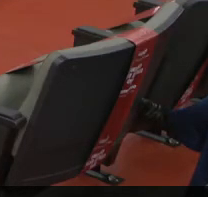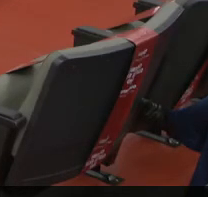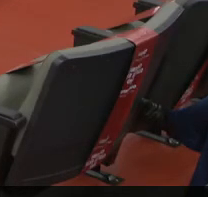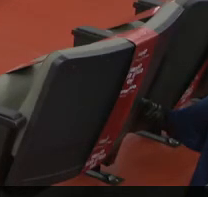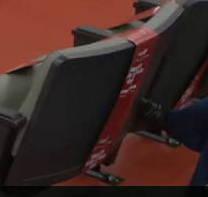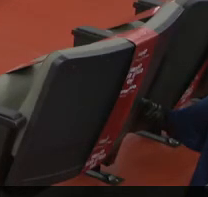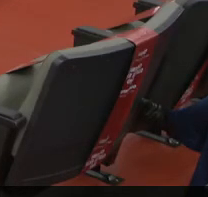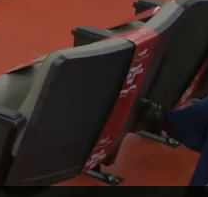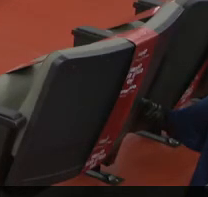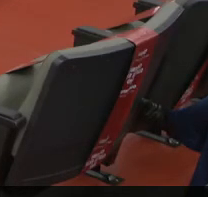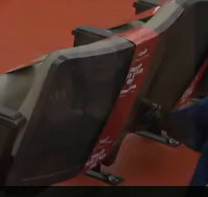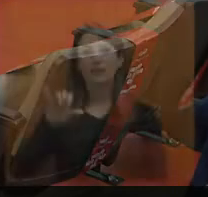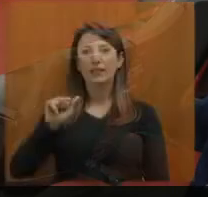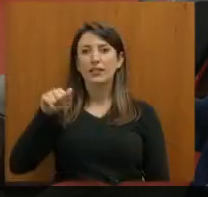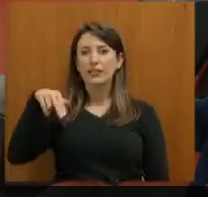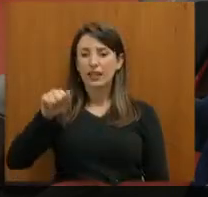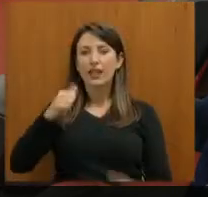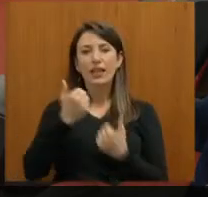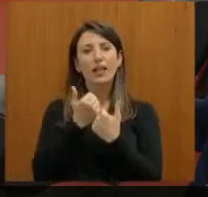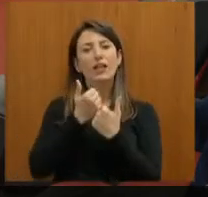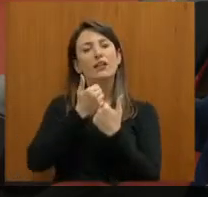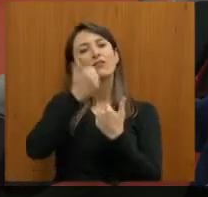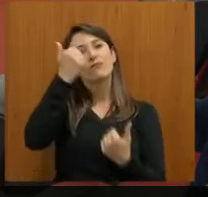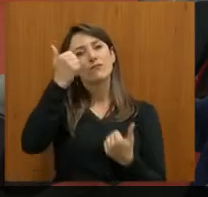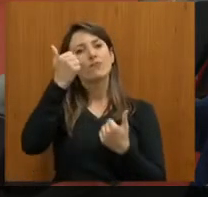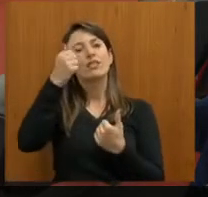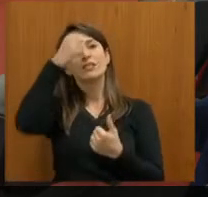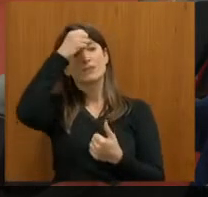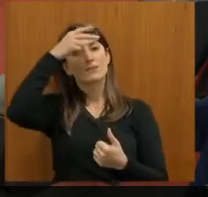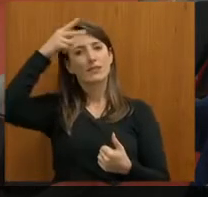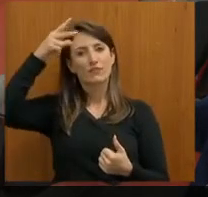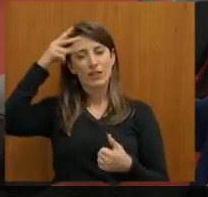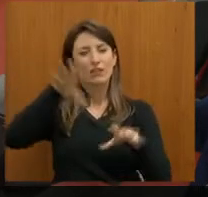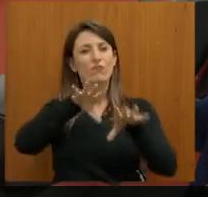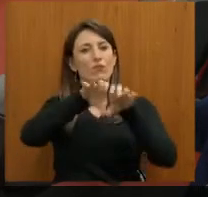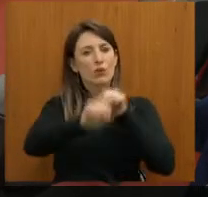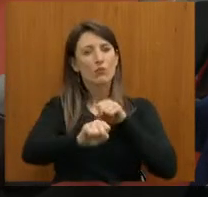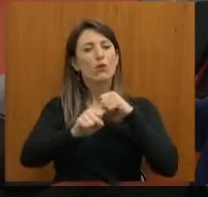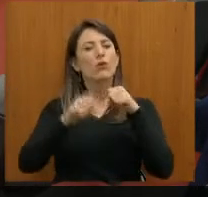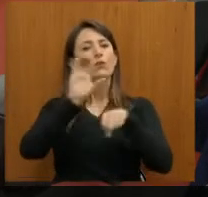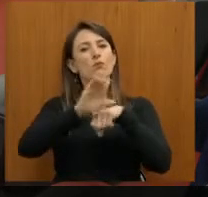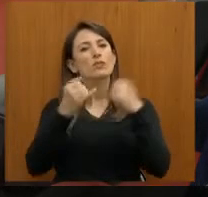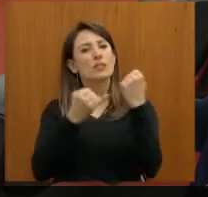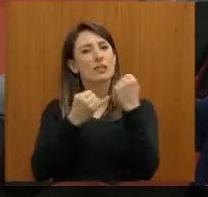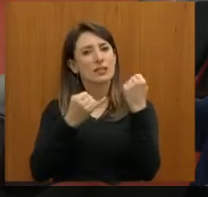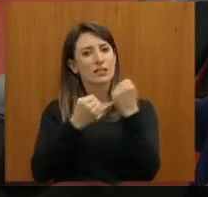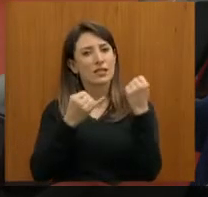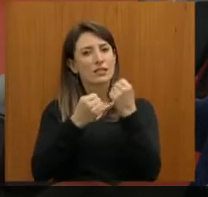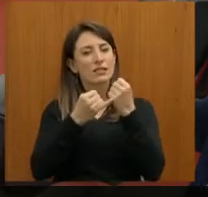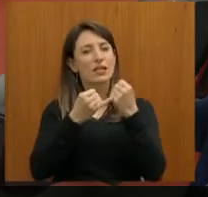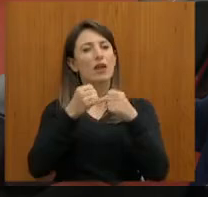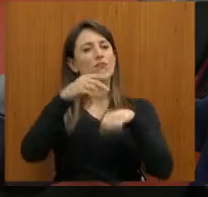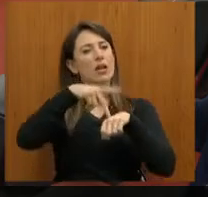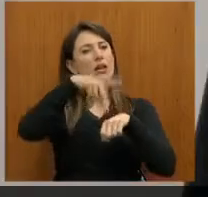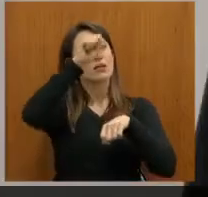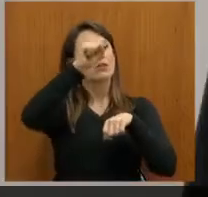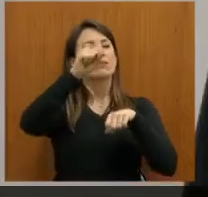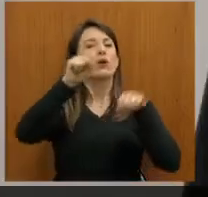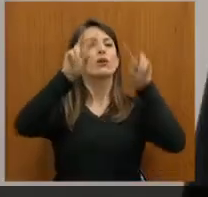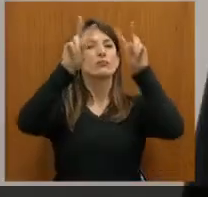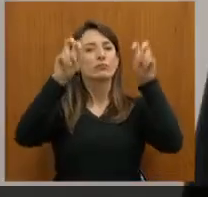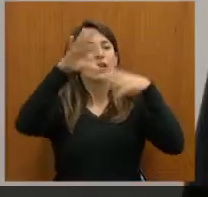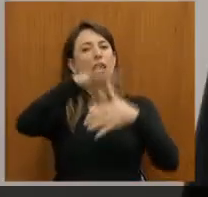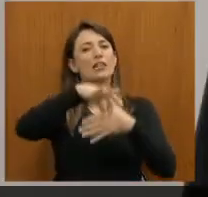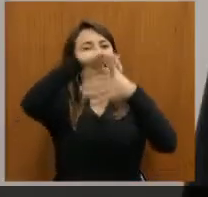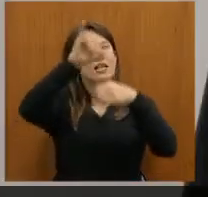do município graduado em Sistemas de Informação com especialização em liderança estratégica e gestão de